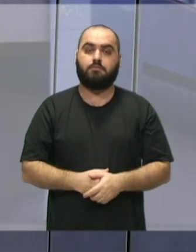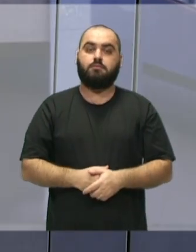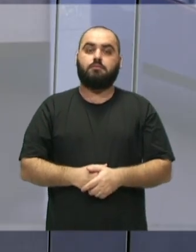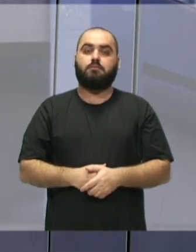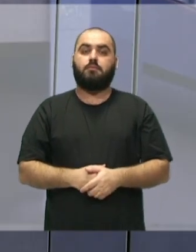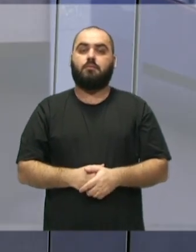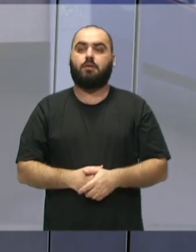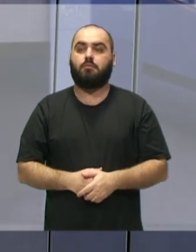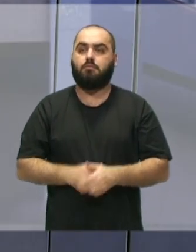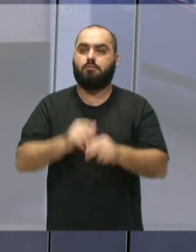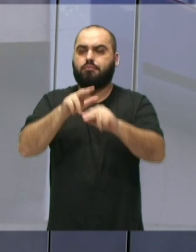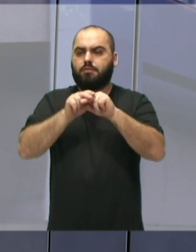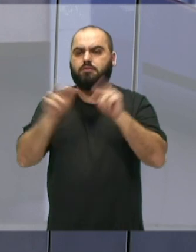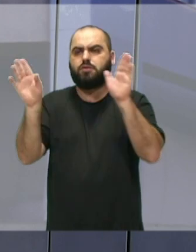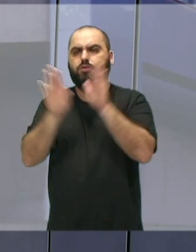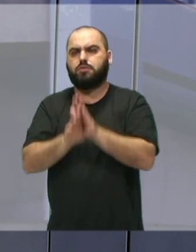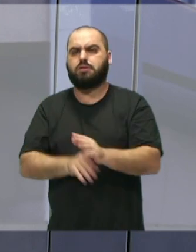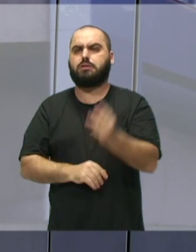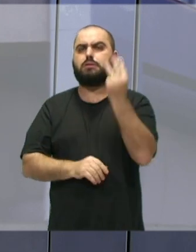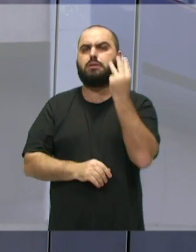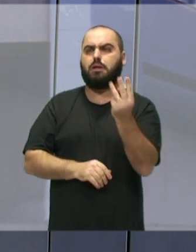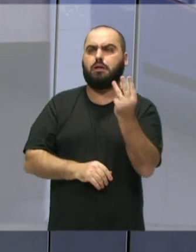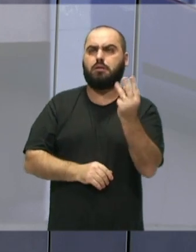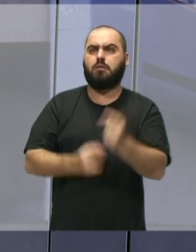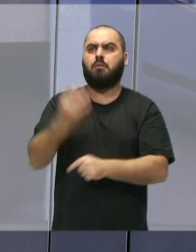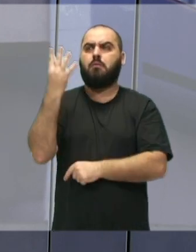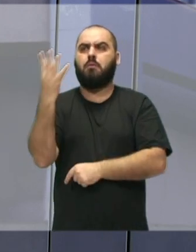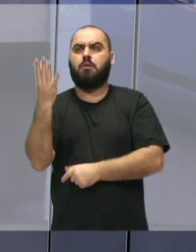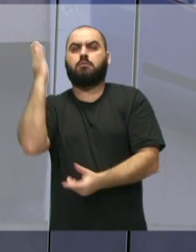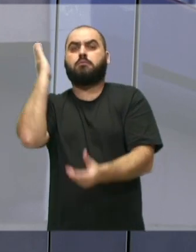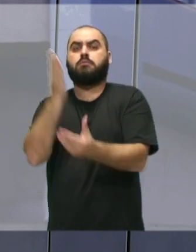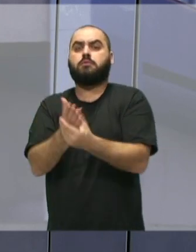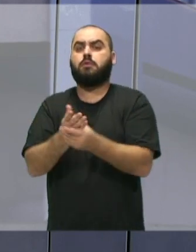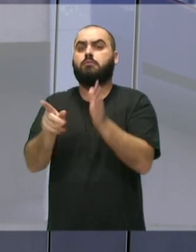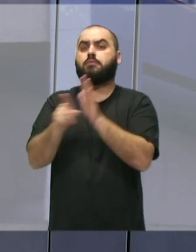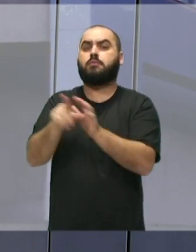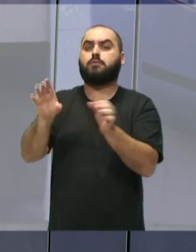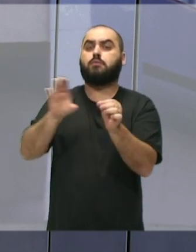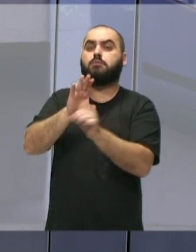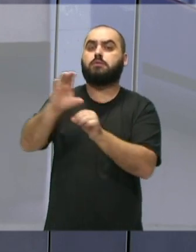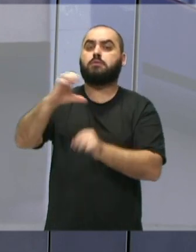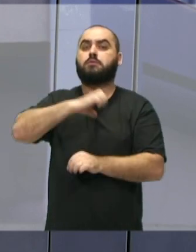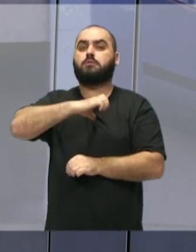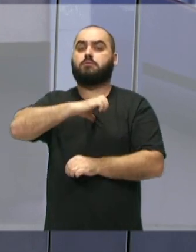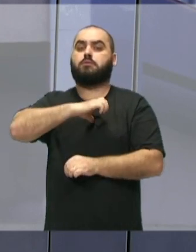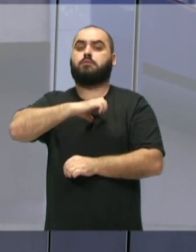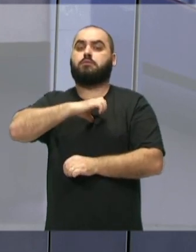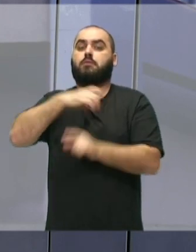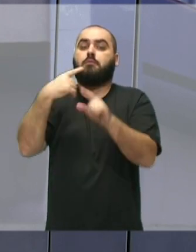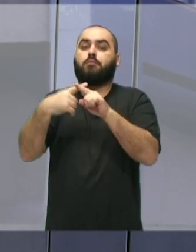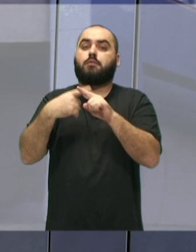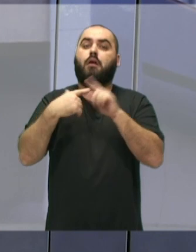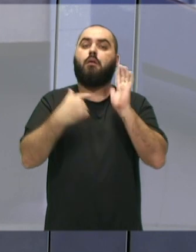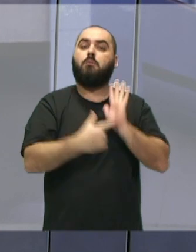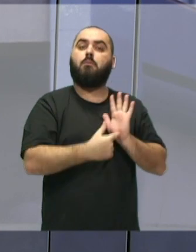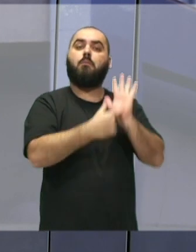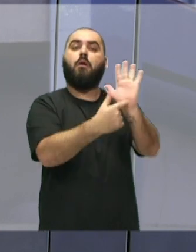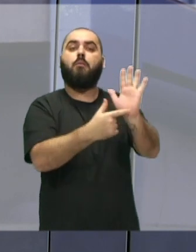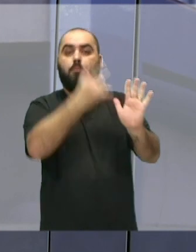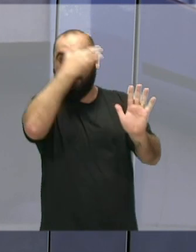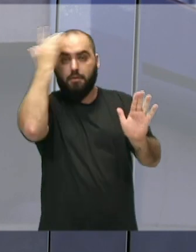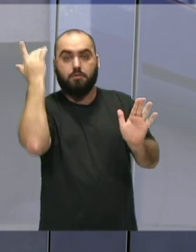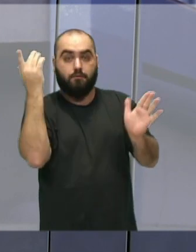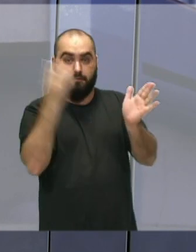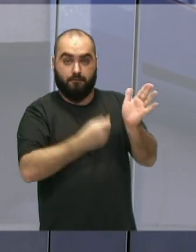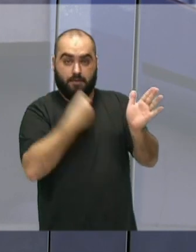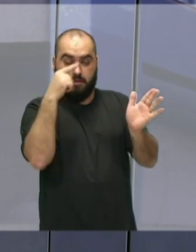recebi três ou 4 processos na comissão de ética, porque eu expus o depoimento das pessoas aqui. As pessoas que